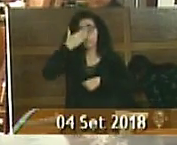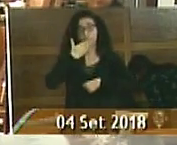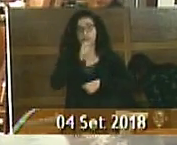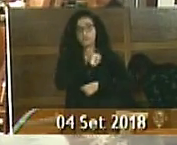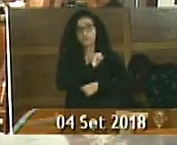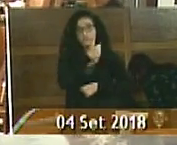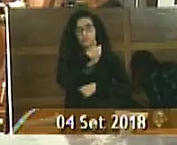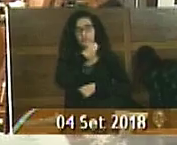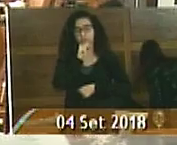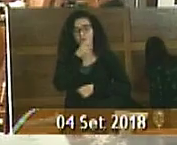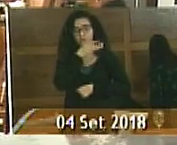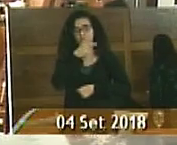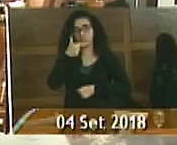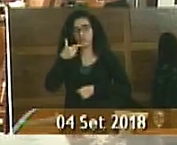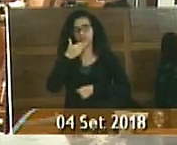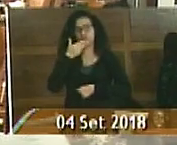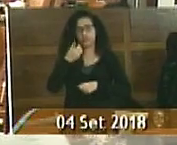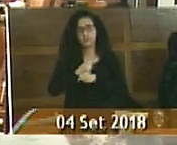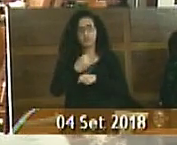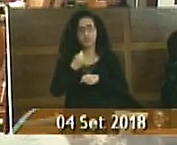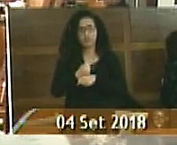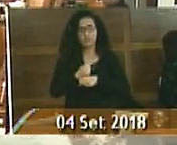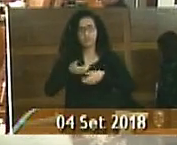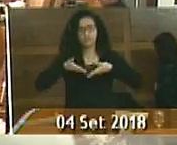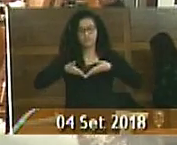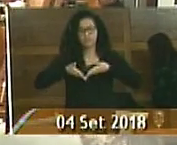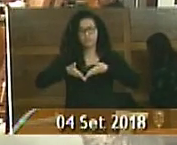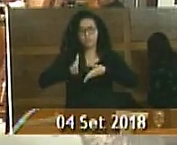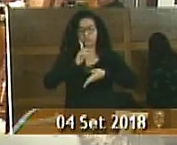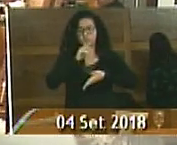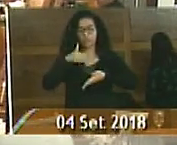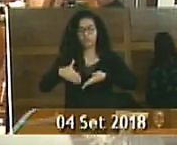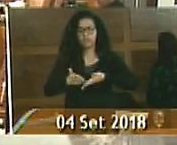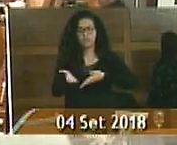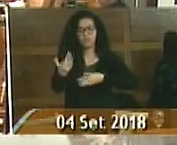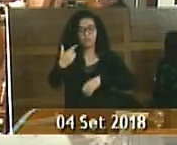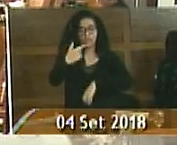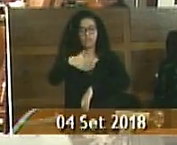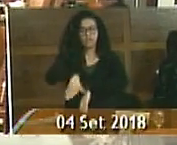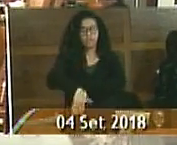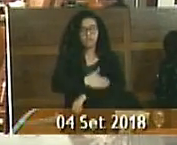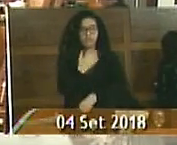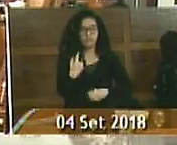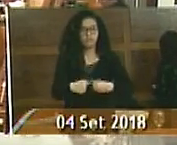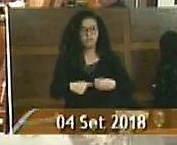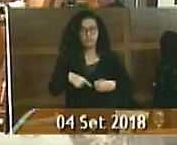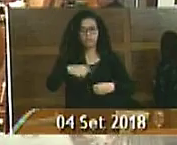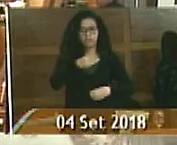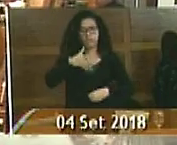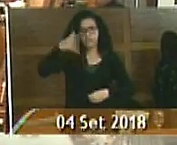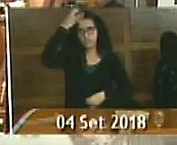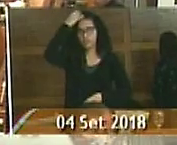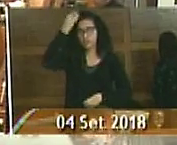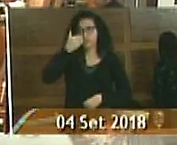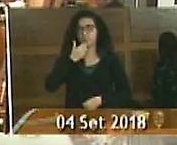1832, construção de galeria para escoamento de água pluviais, travessa Vinícius de Moraes, bairro Nova Angra.